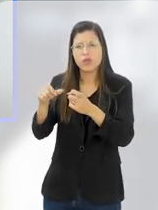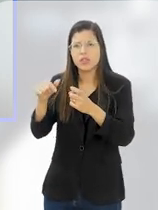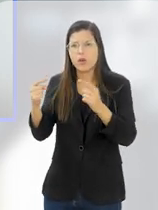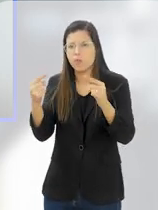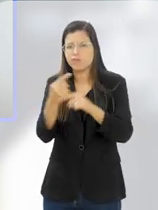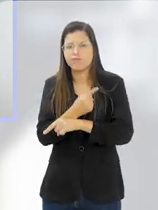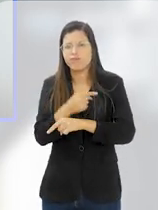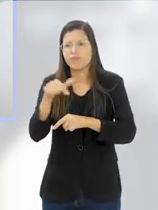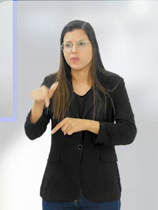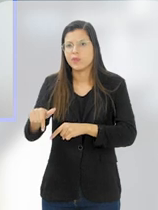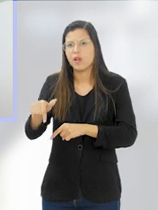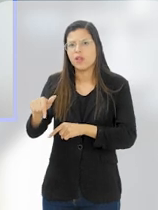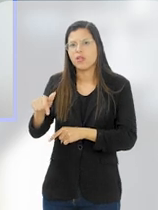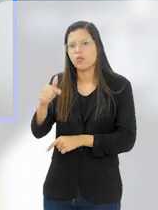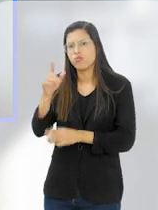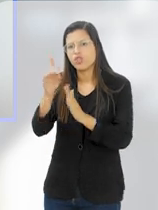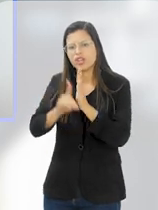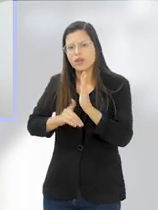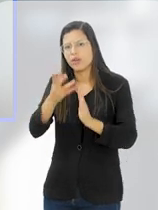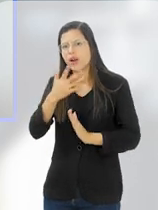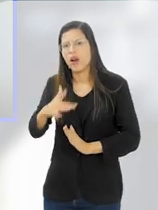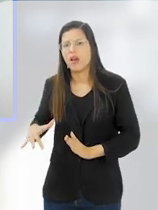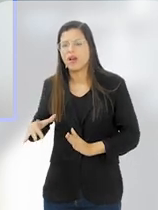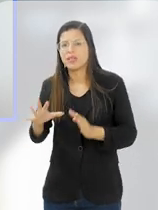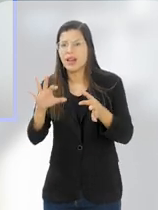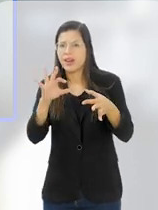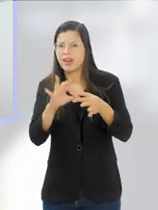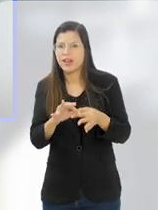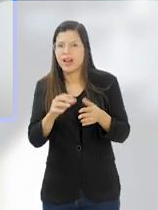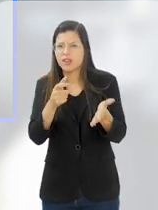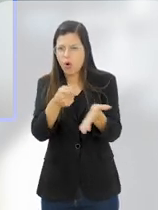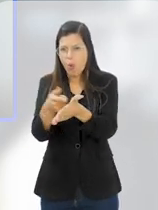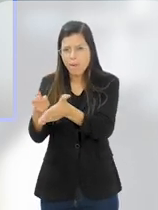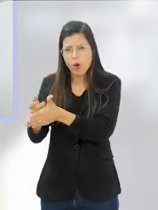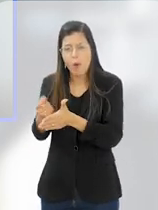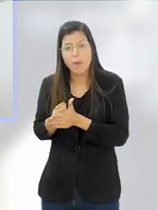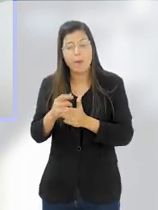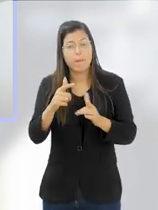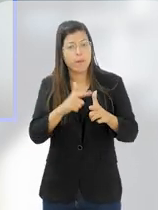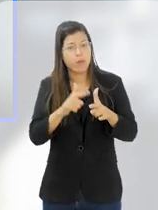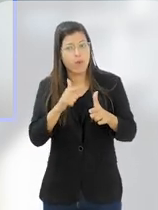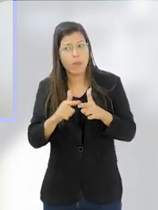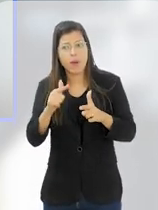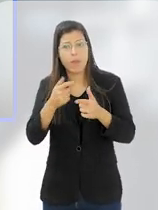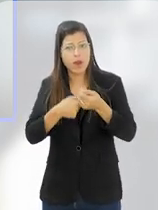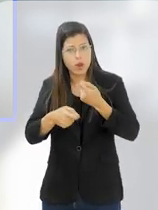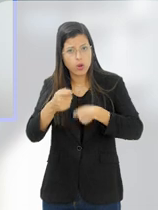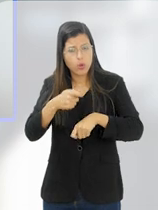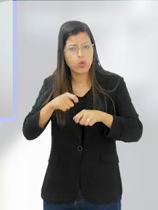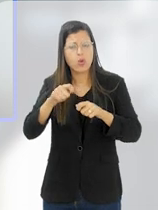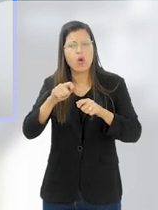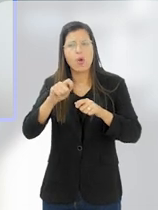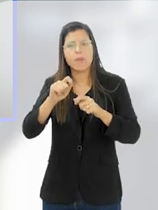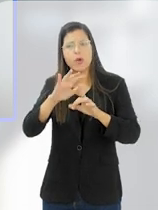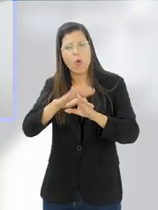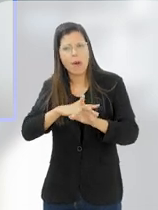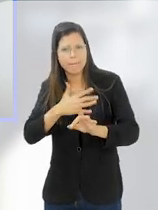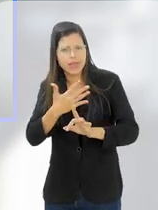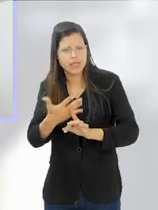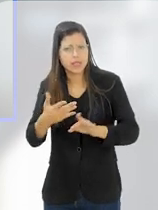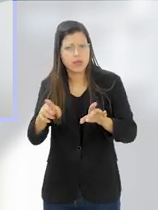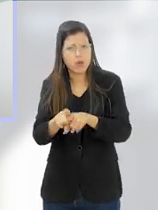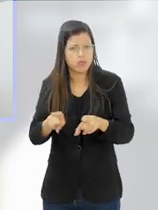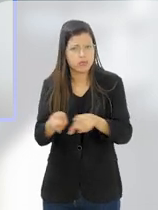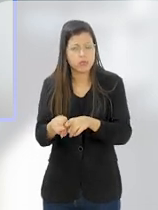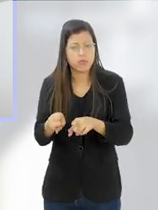relacionada ao hiperconsumismo, como é que isso trazia problemas econômicos, sociais, ambientais e continua trazendo, né?